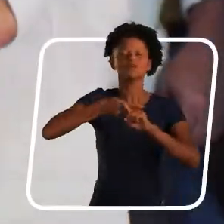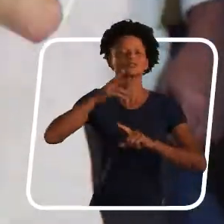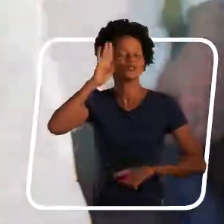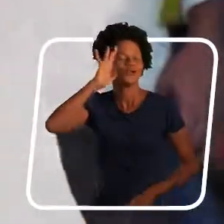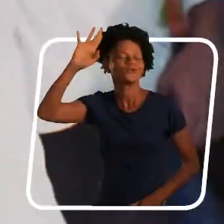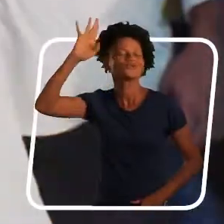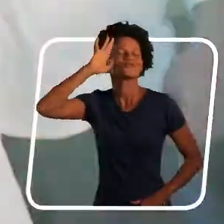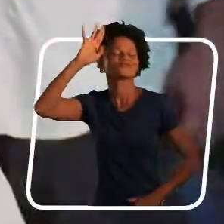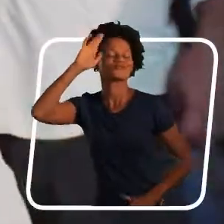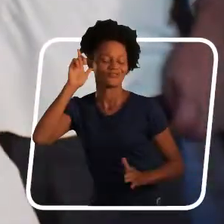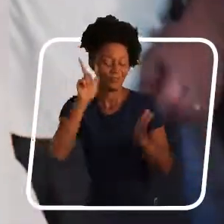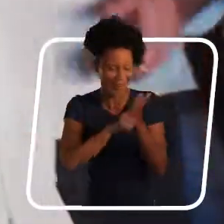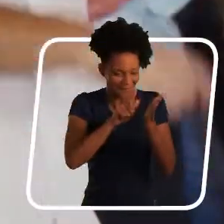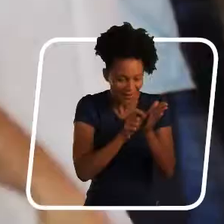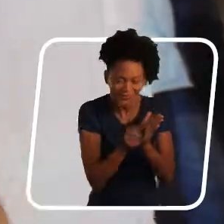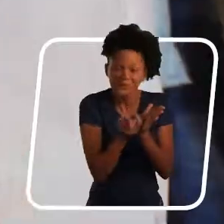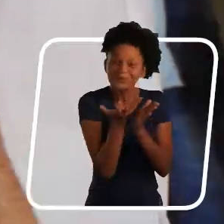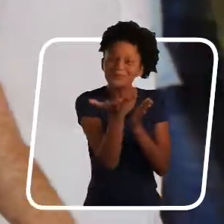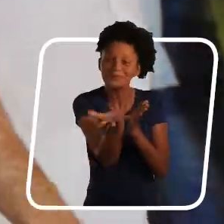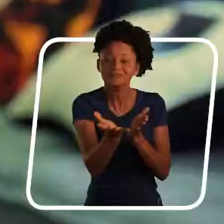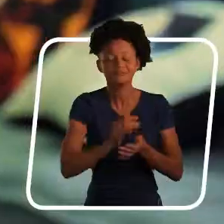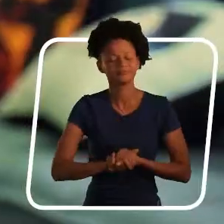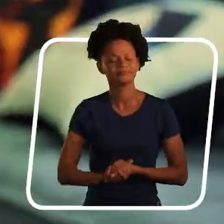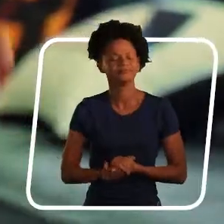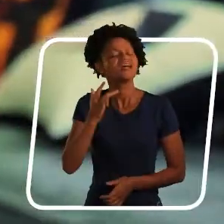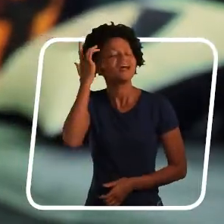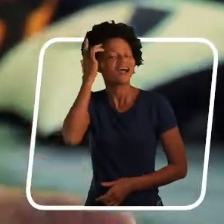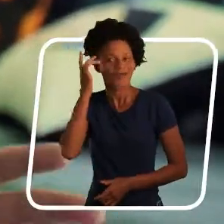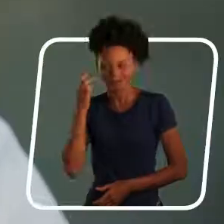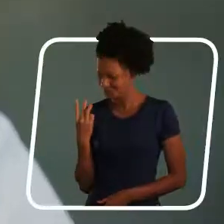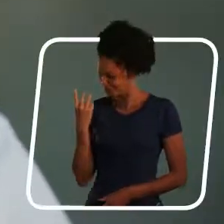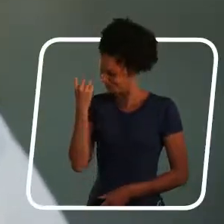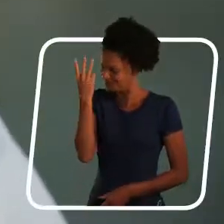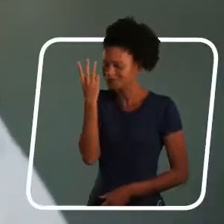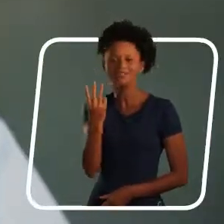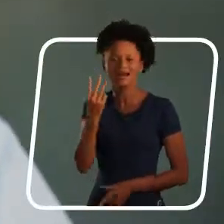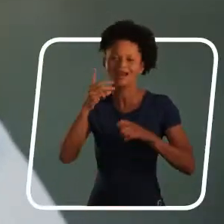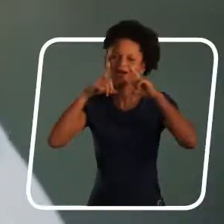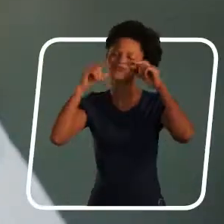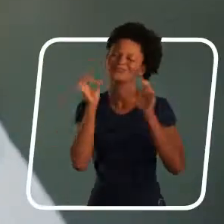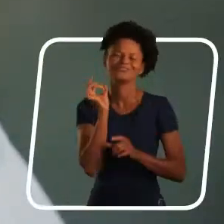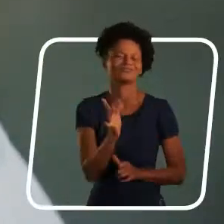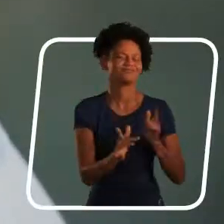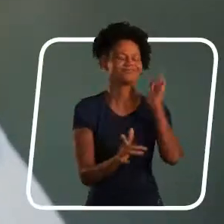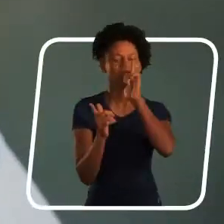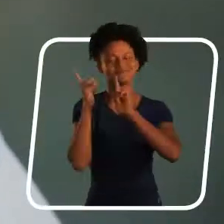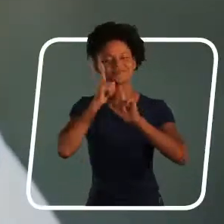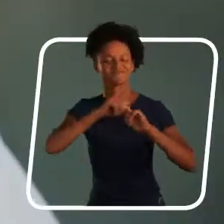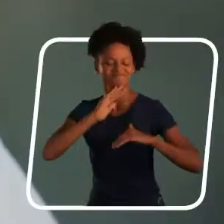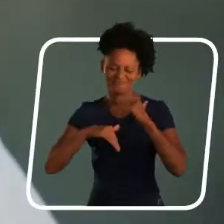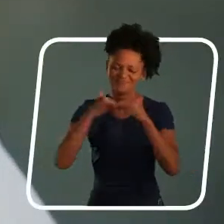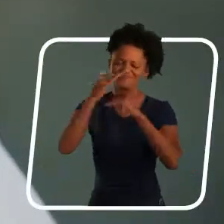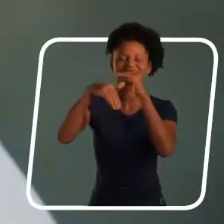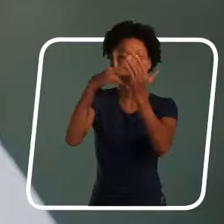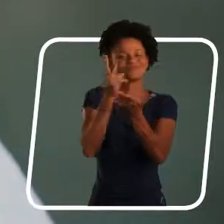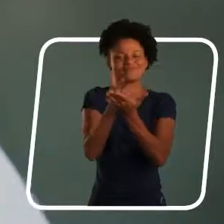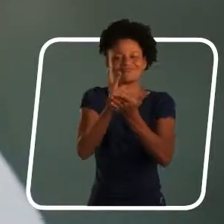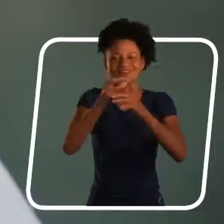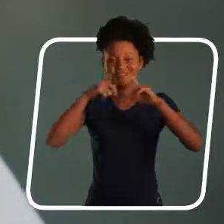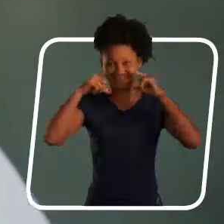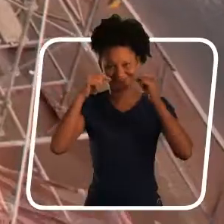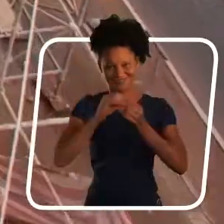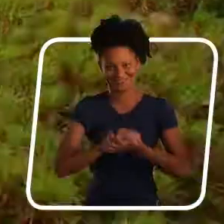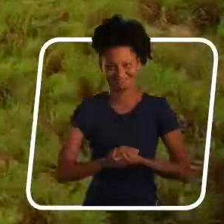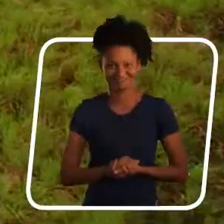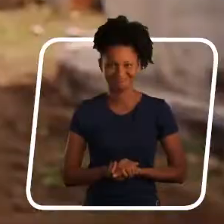realizar os sonhos que Alagoas precisa tirar do papel. Acho que com esse time, Alagoas só tem a ganhar e nós vamos continuar desenvolvendo muito